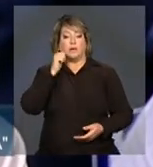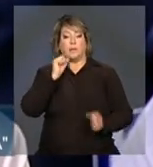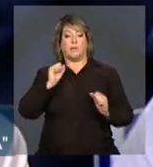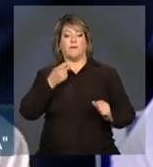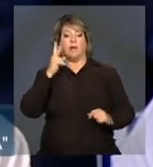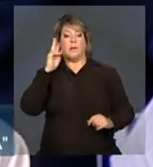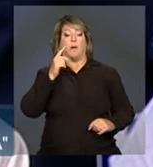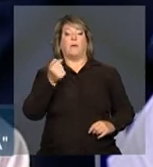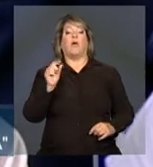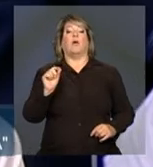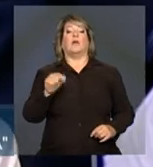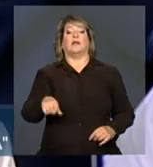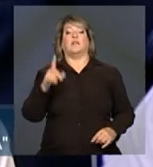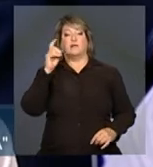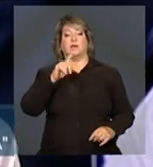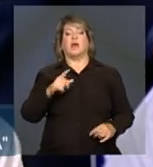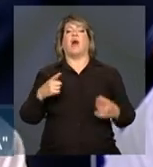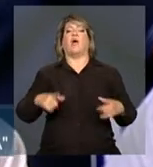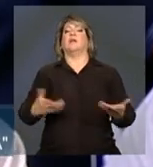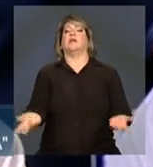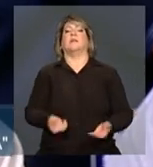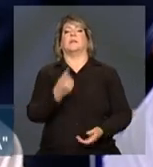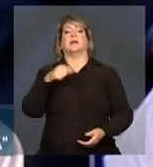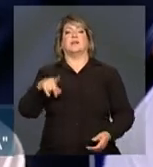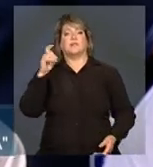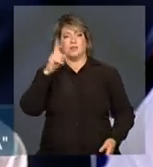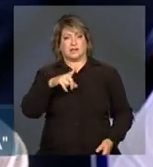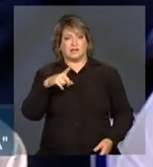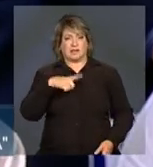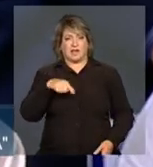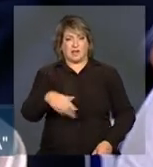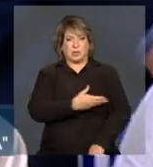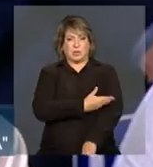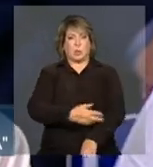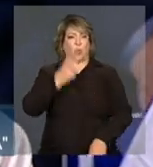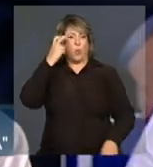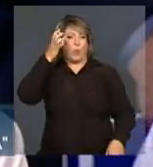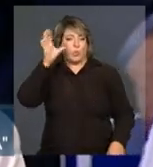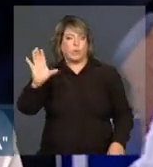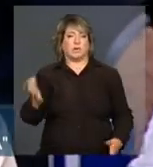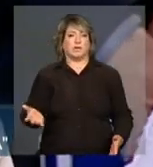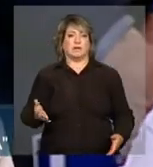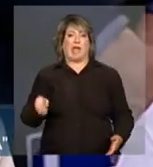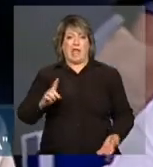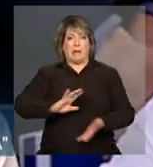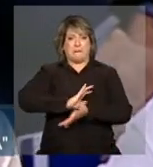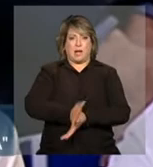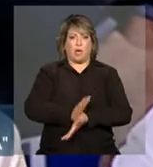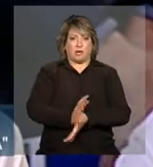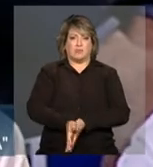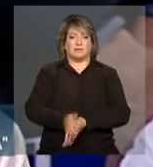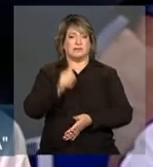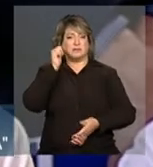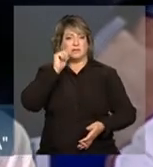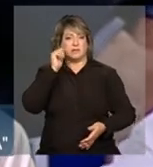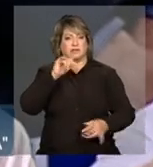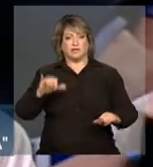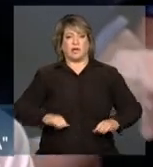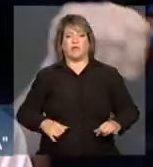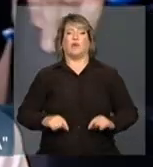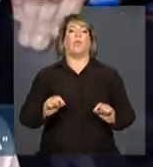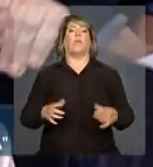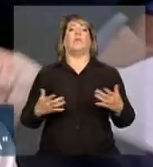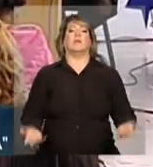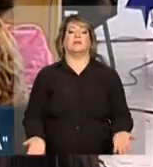dificuldade. De onde vem essa dificuldade? É uma coisa cultural? É um preconceito mesmo descarado? Onde que está